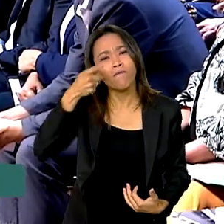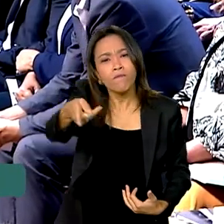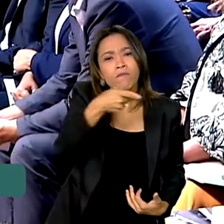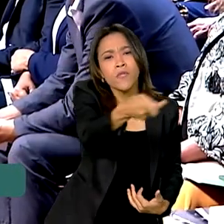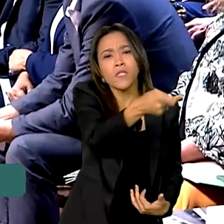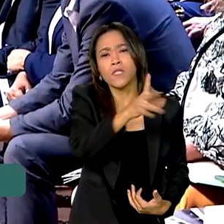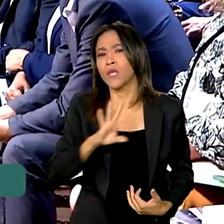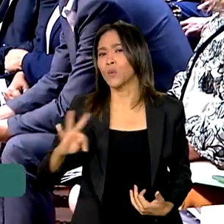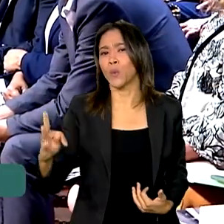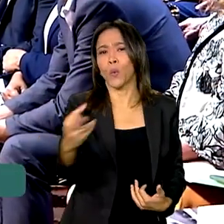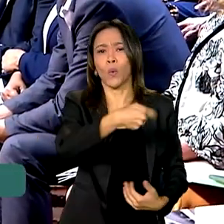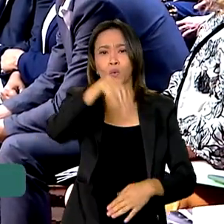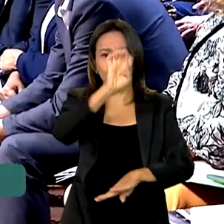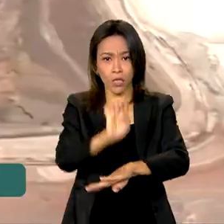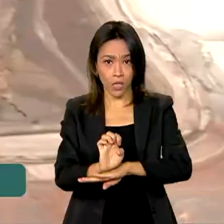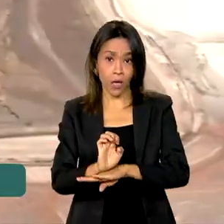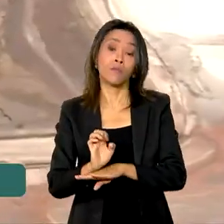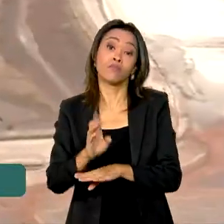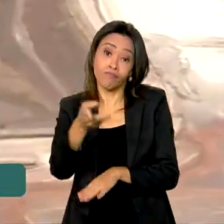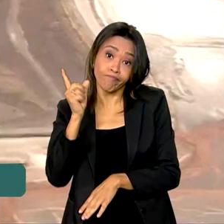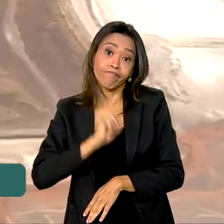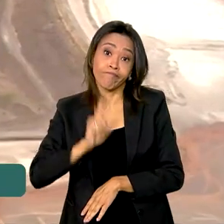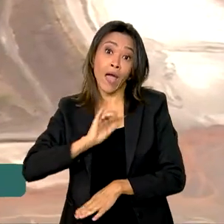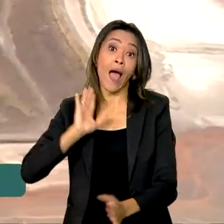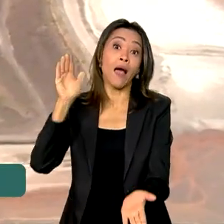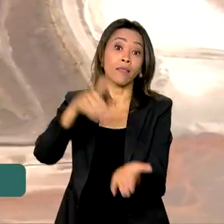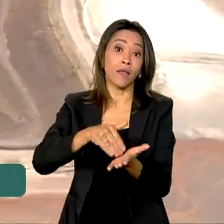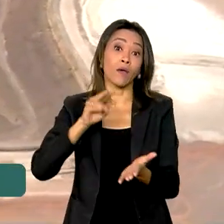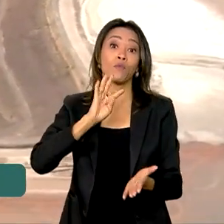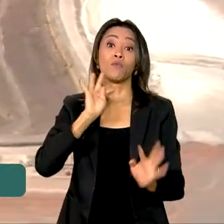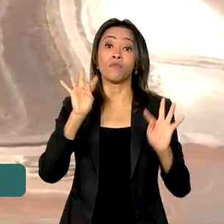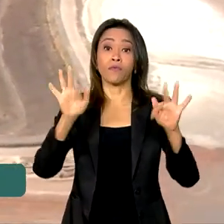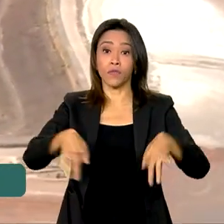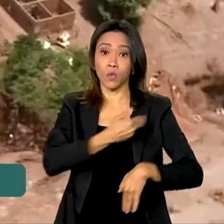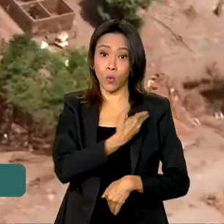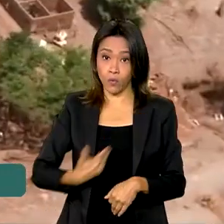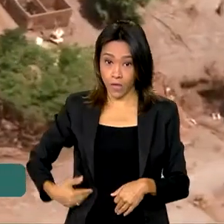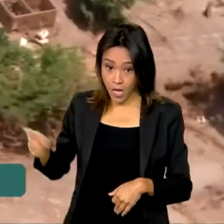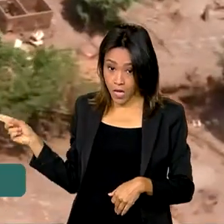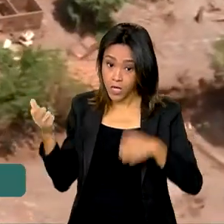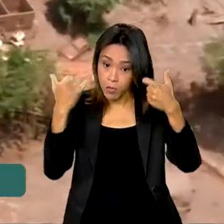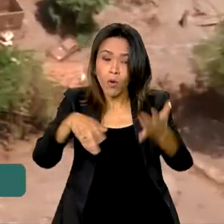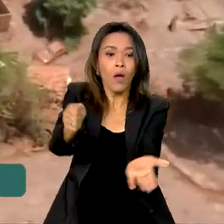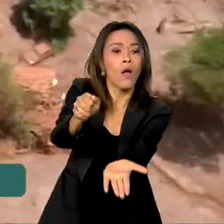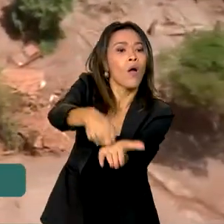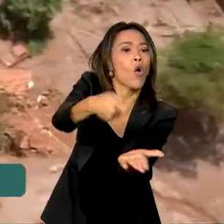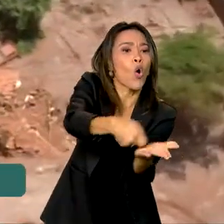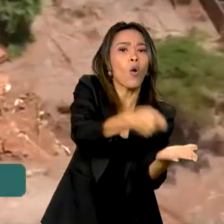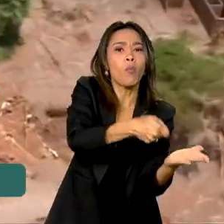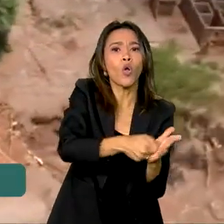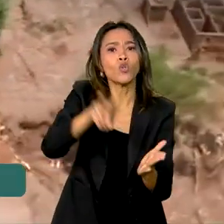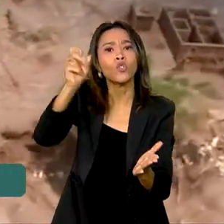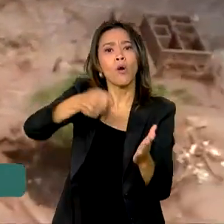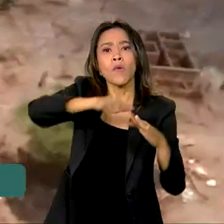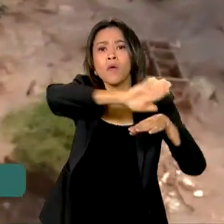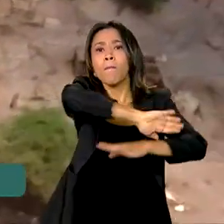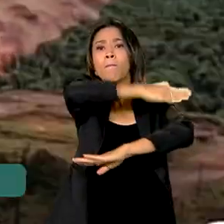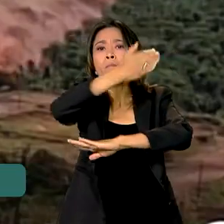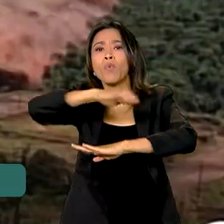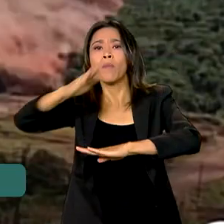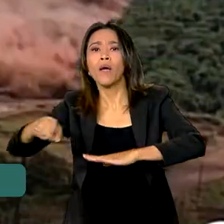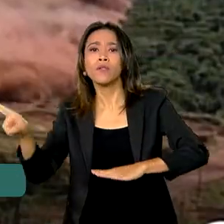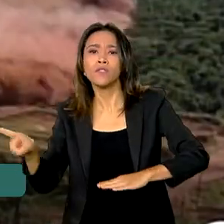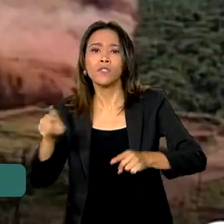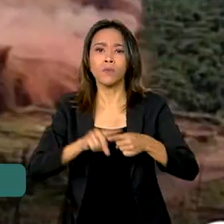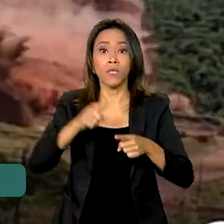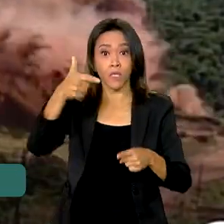Minas até o fim do mandato. Cobrou a situação dos afetados pelos rompimentos das barragens de Mariana